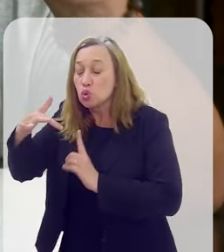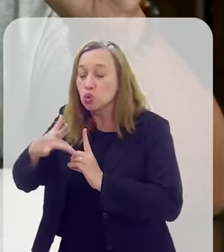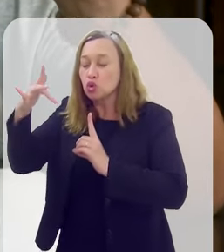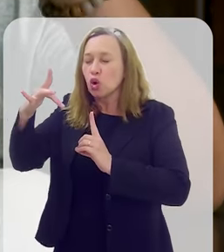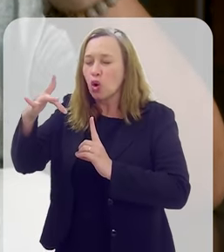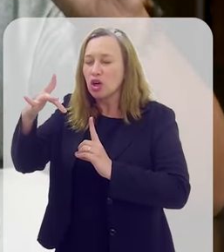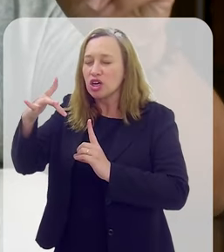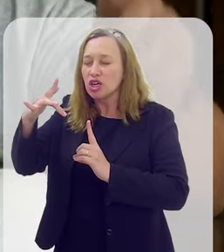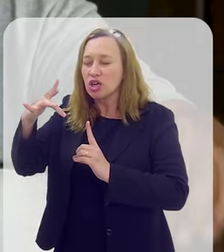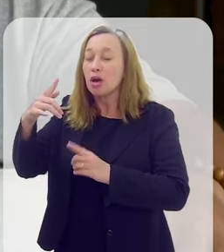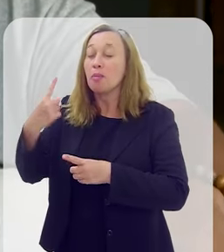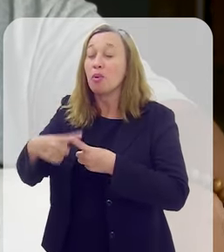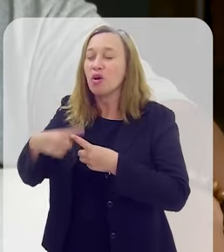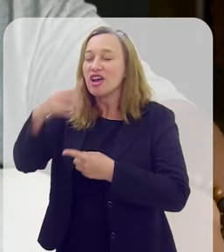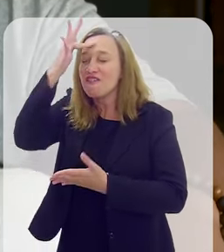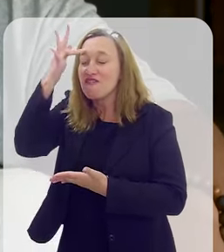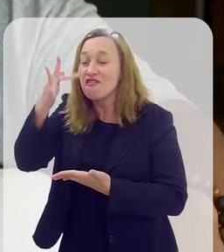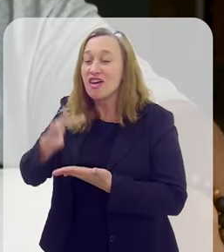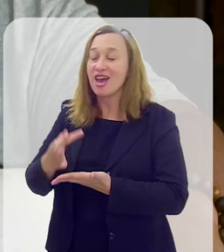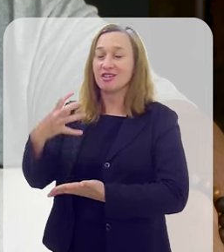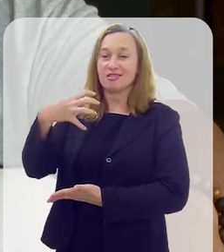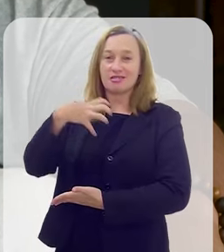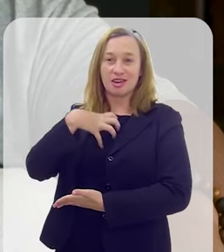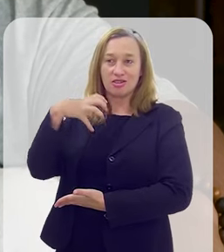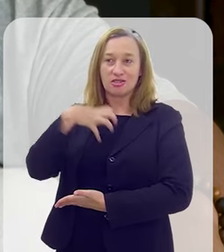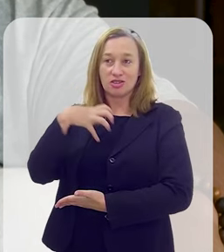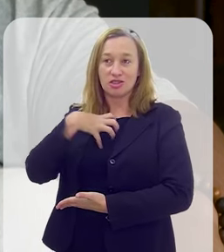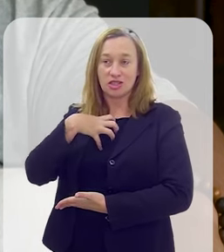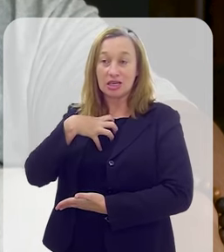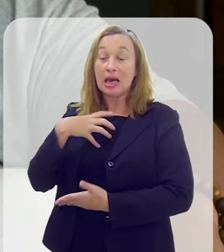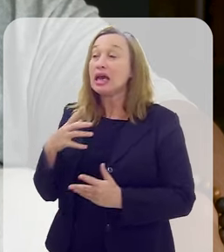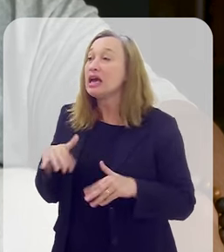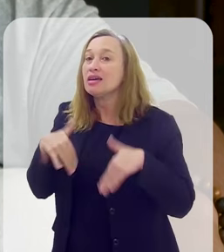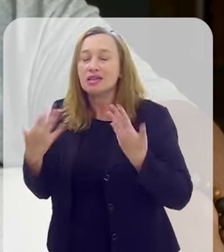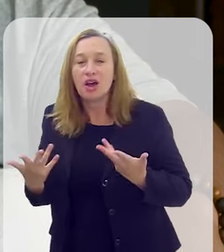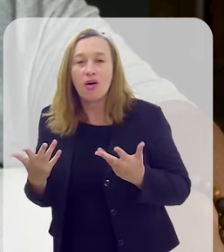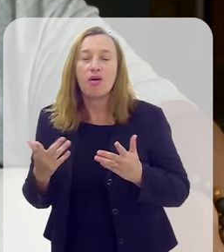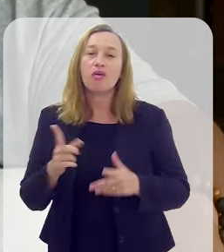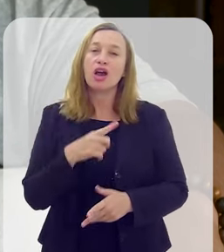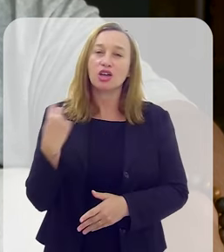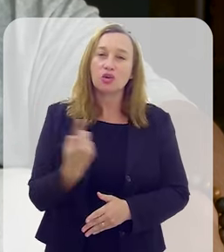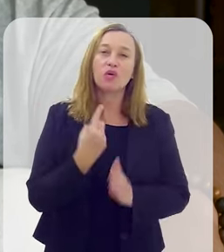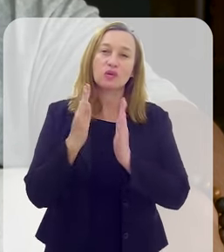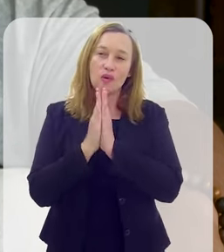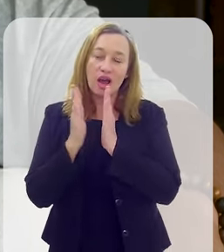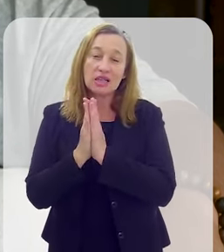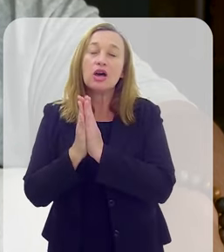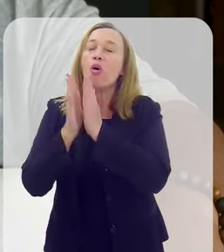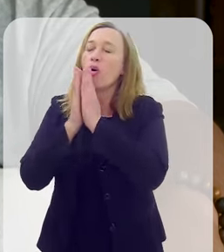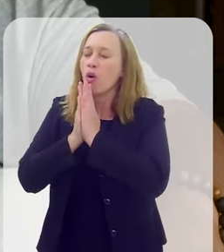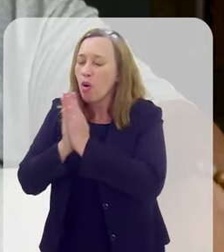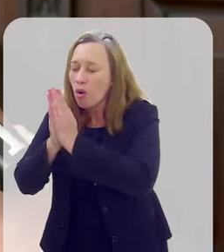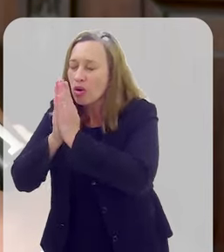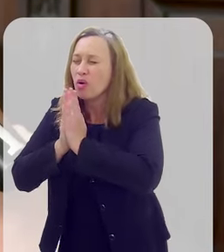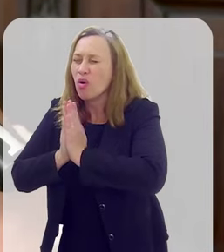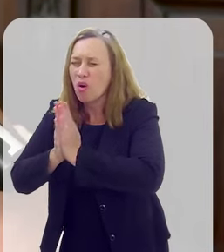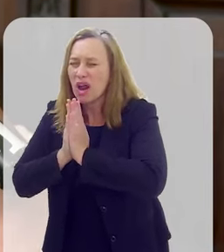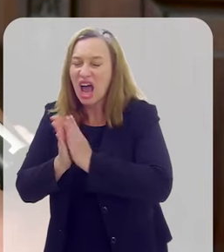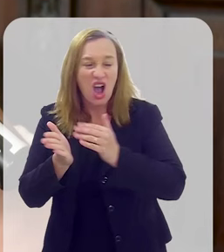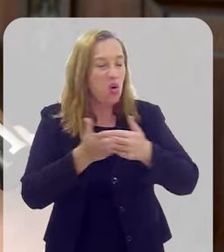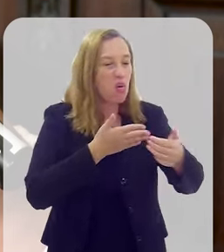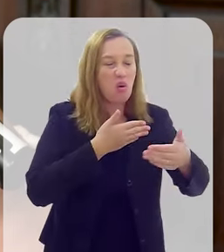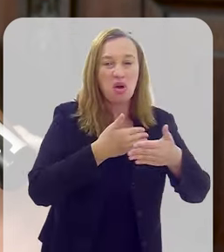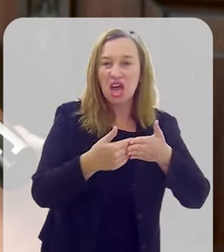me tocou porque Saiu Virtude de mim então assim deve ser a nossa oração Aleluia orarmos